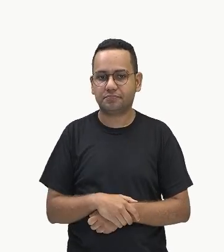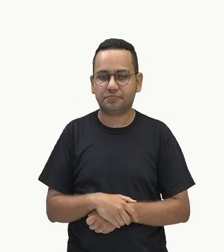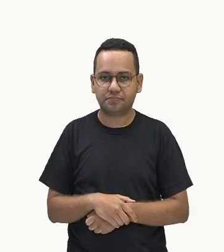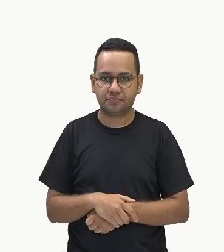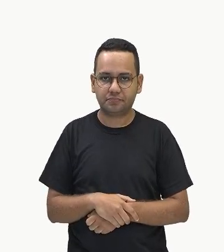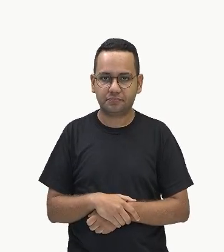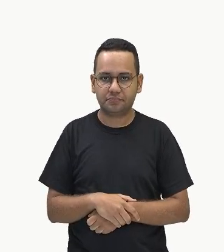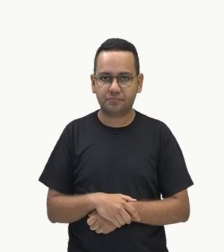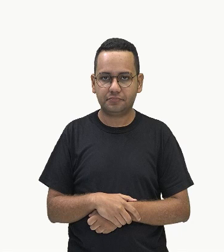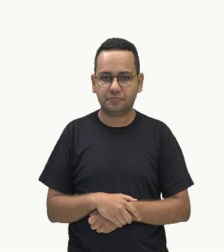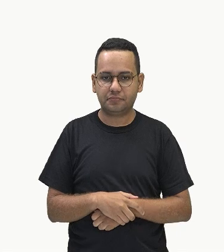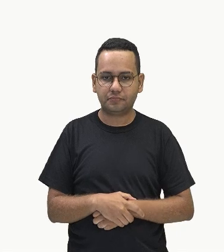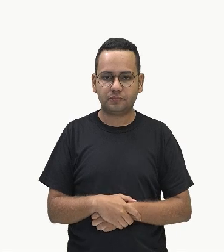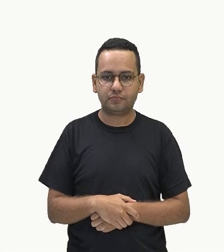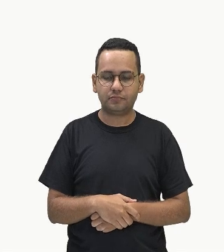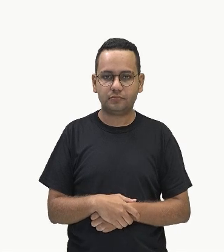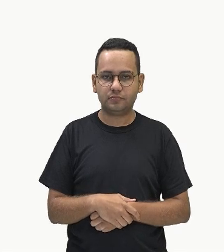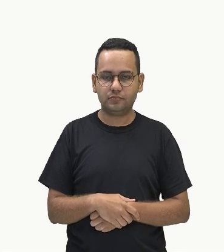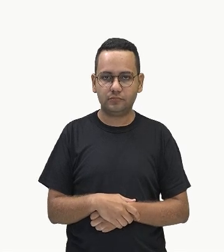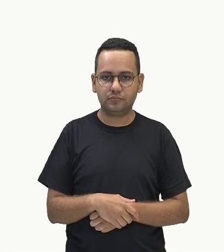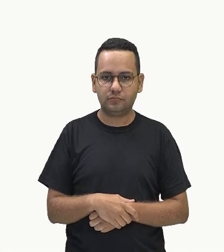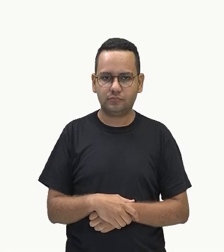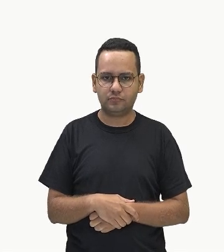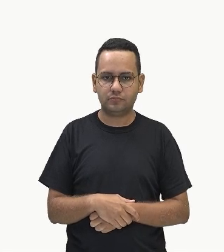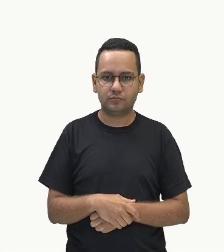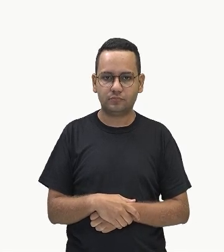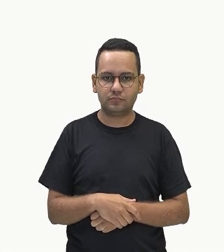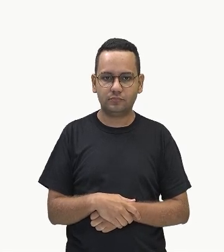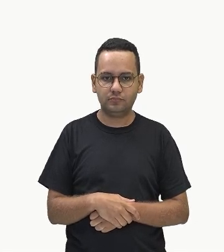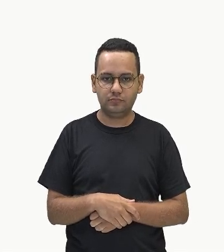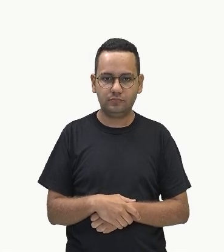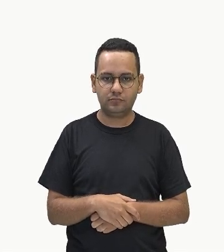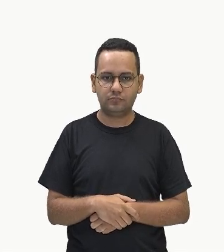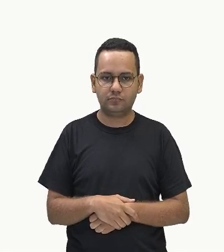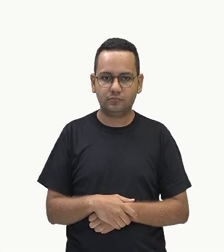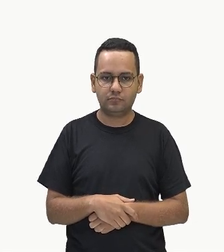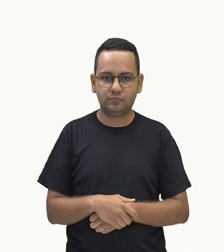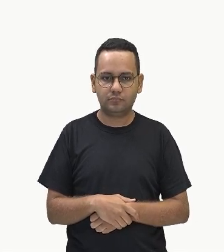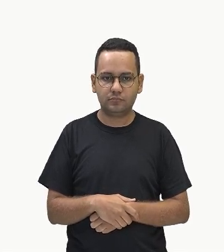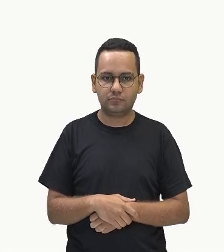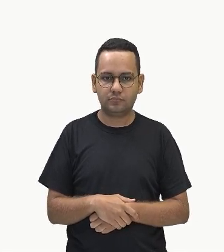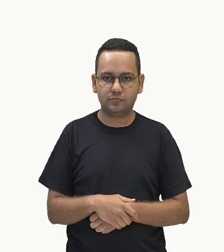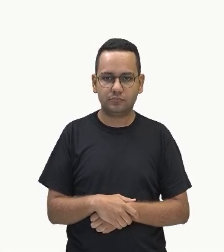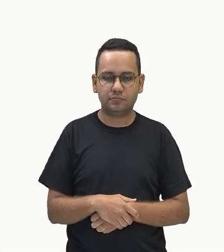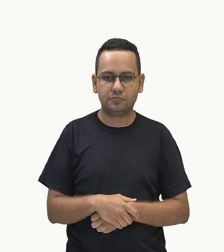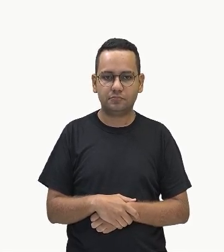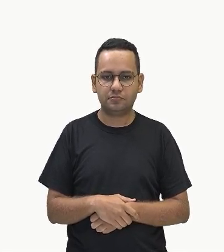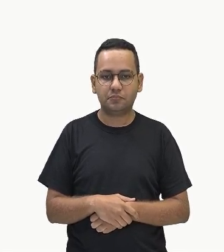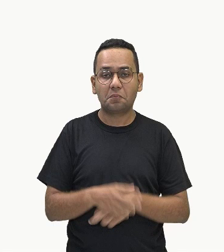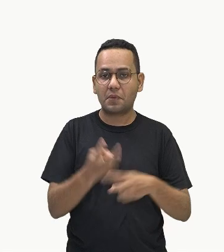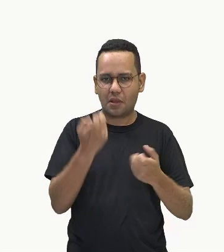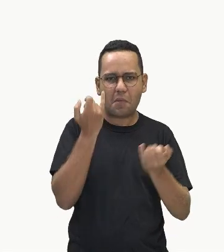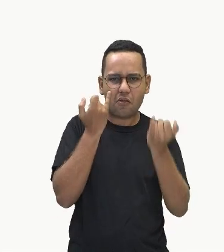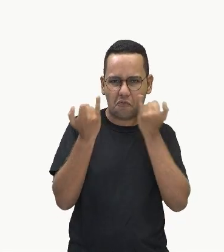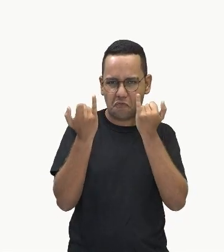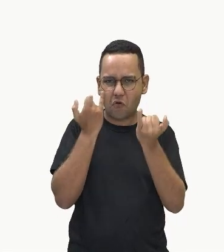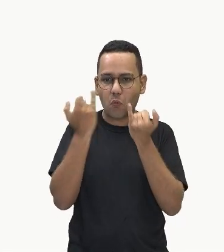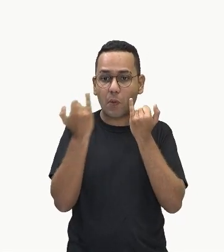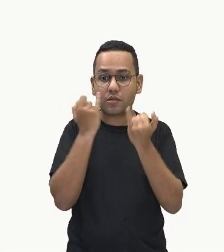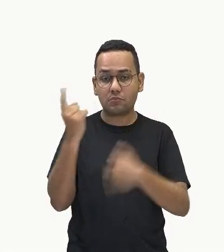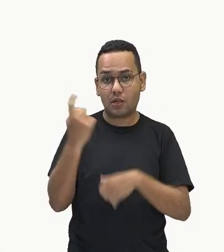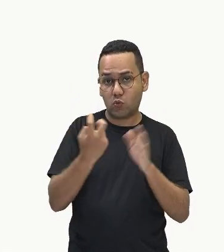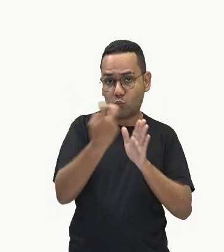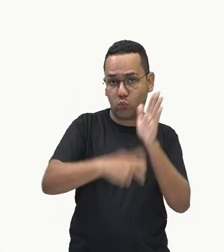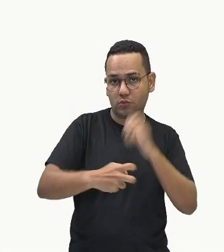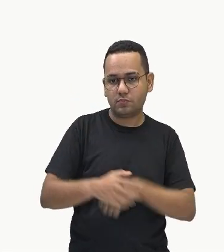4.500, tá bom? E aí observe a unidade, né? A medida aí da nossa taxa. Ela